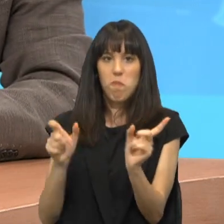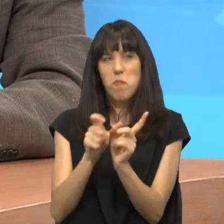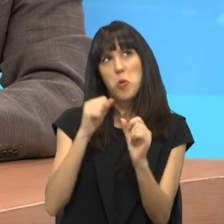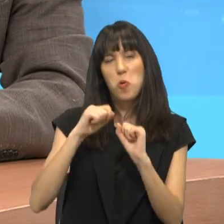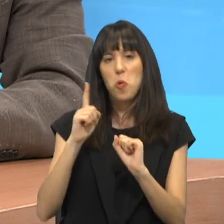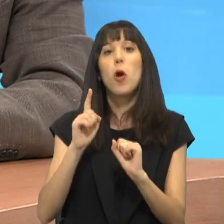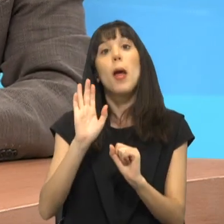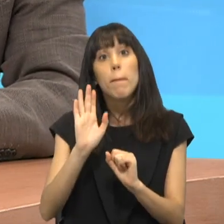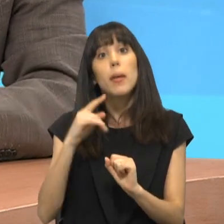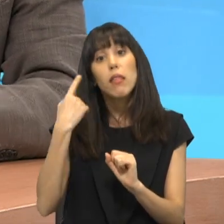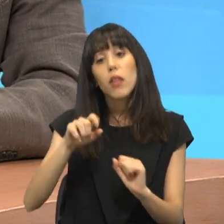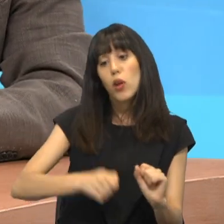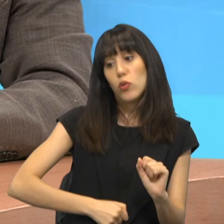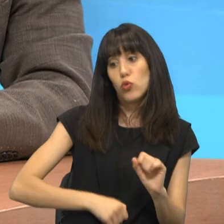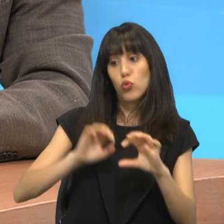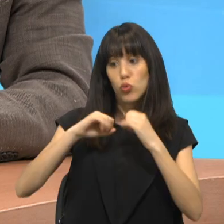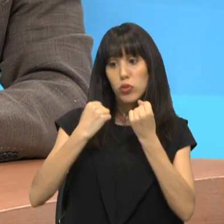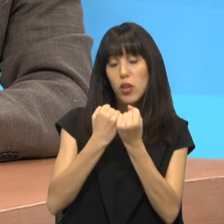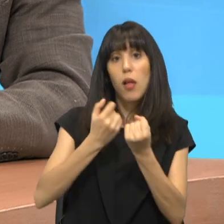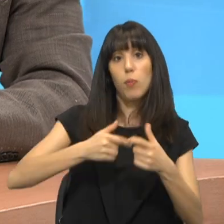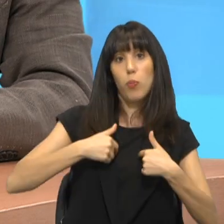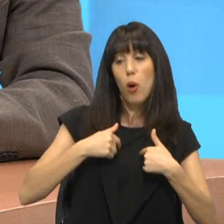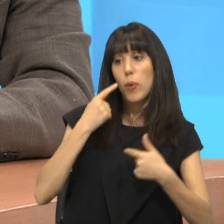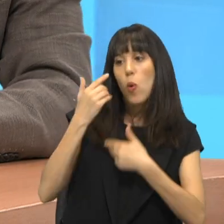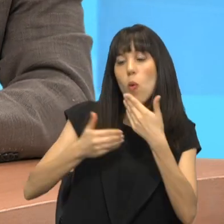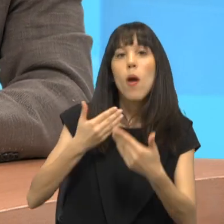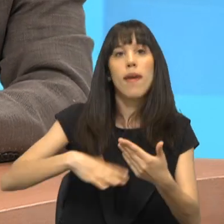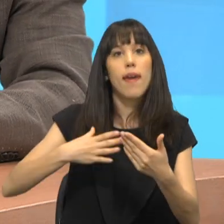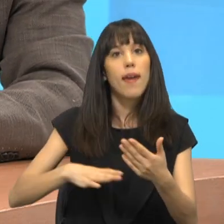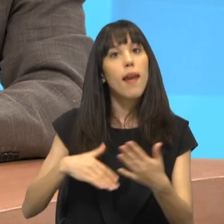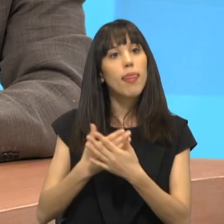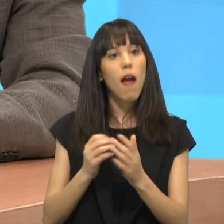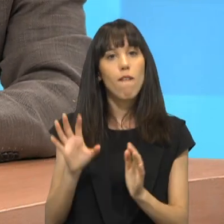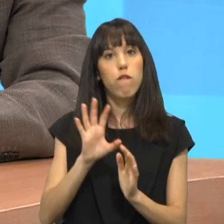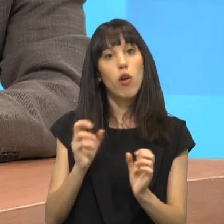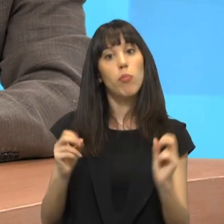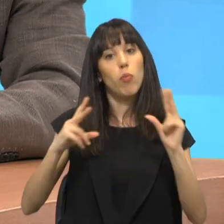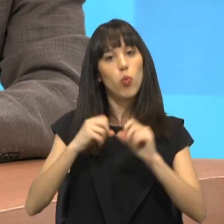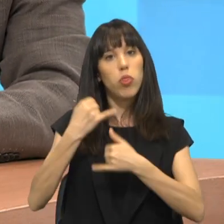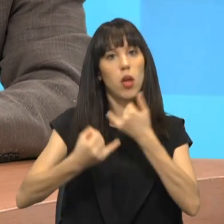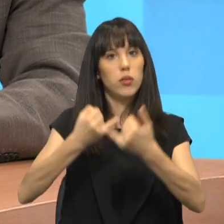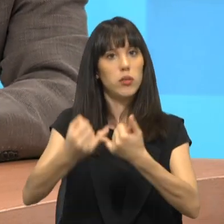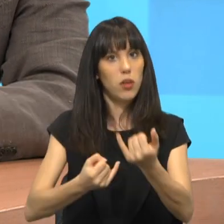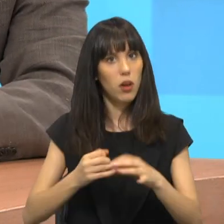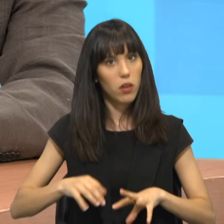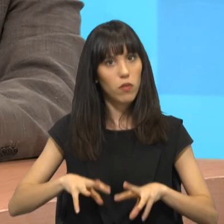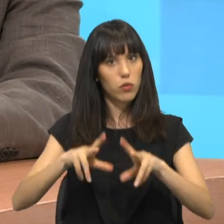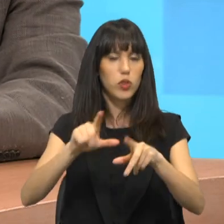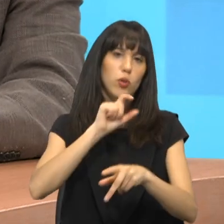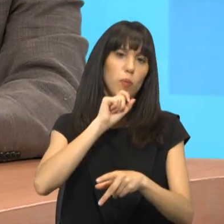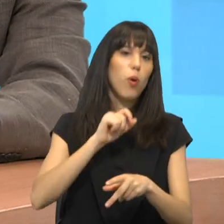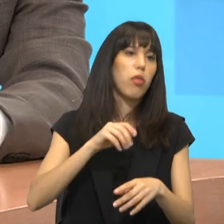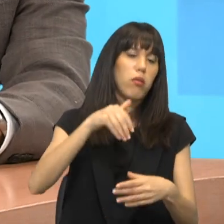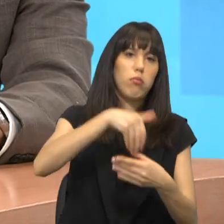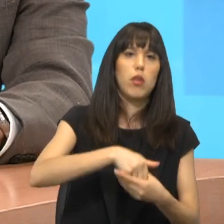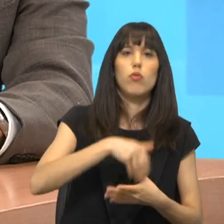do catolicismo social se empenham na mudança das estruturas produtivas da sociedade portuguesa, seja ao nível da